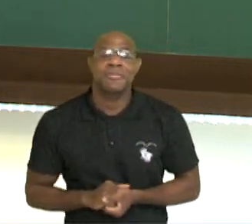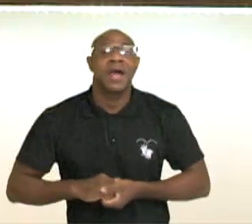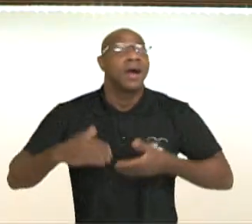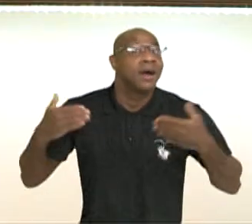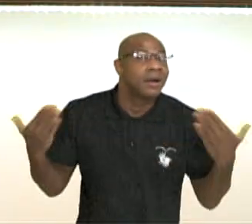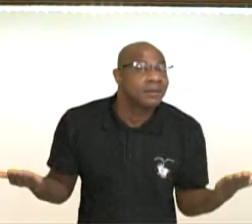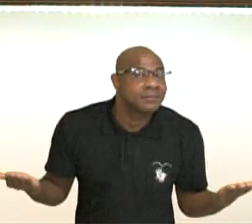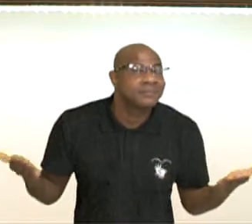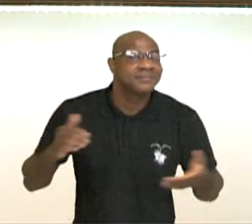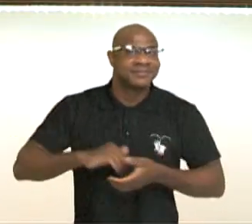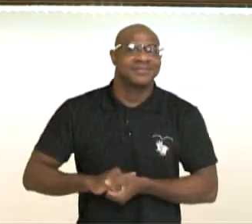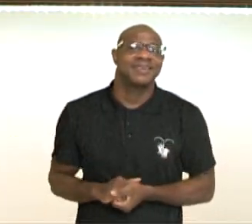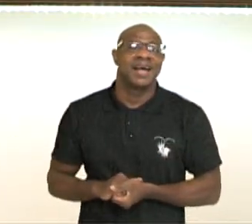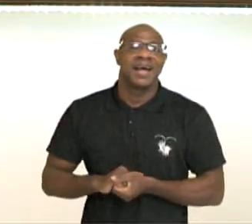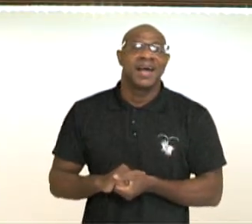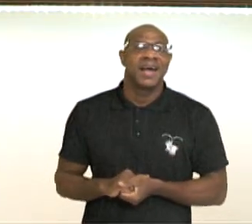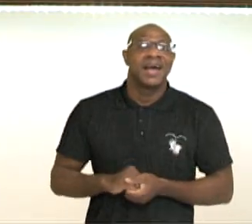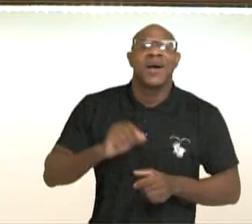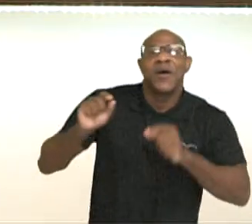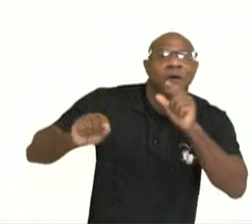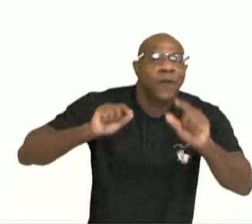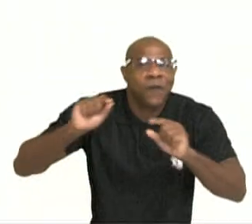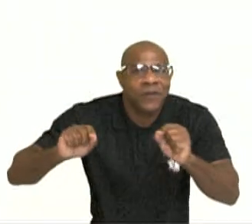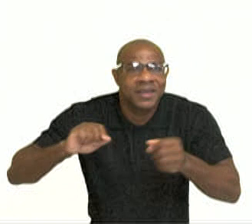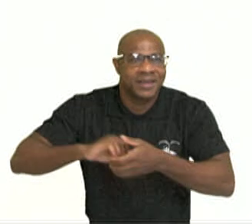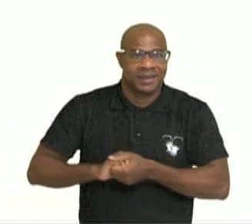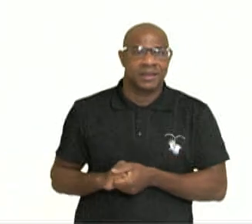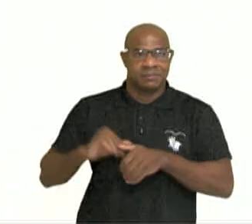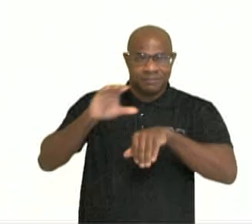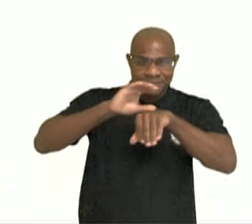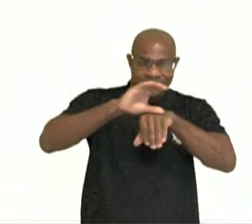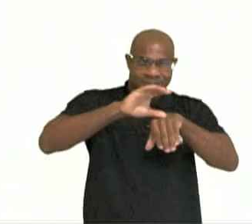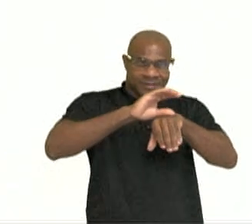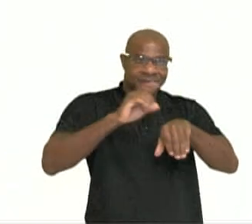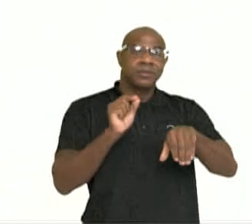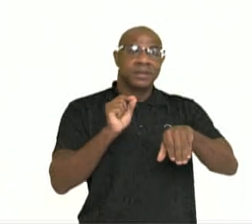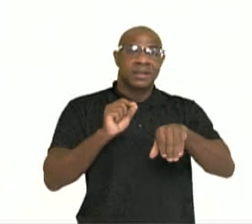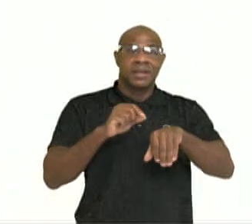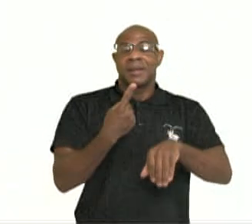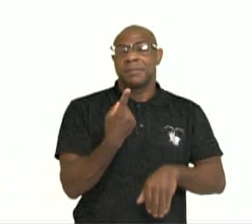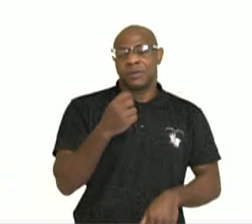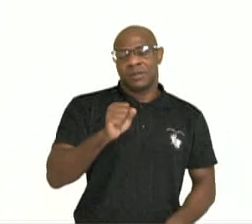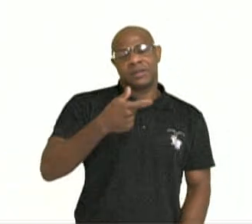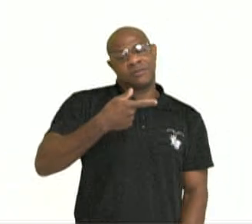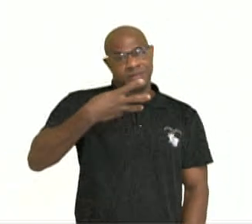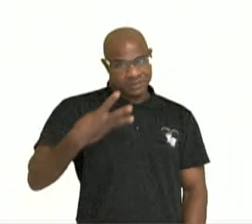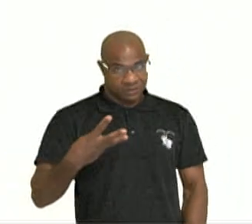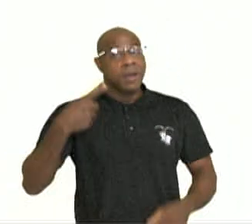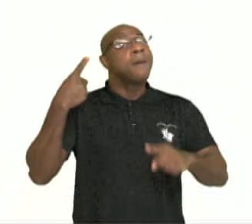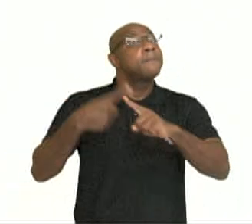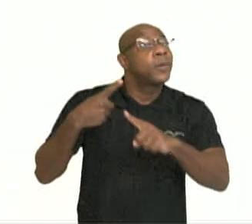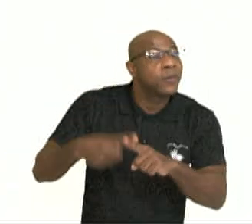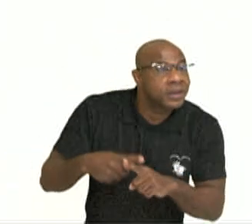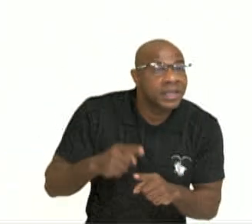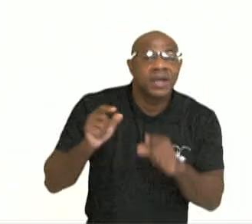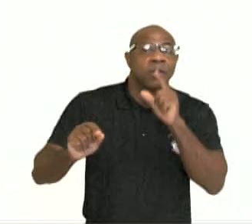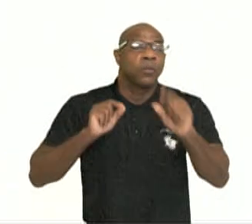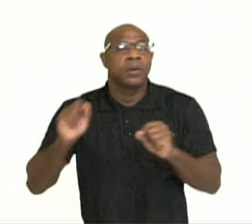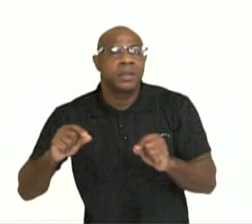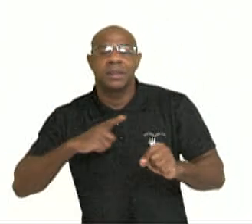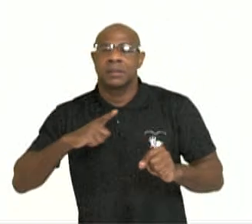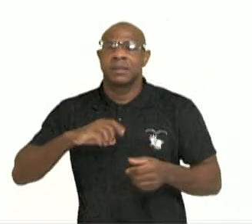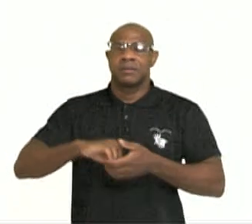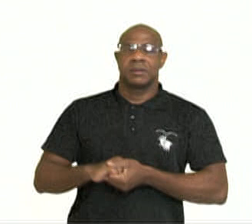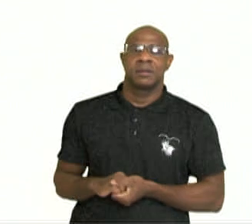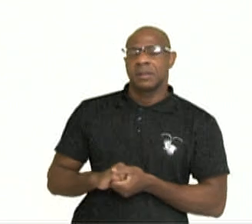Bom, é dissolvida a Assembleia Constituinte em 1823, isso porque havia sido organizado